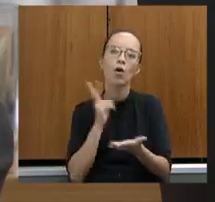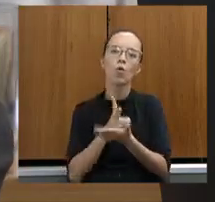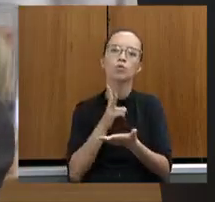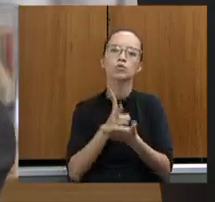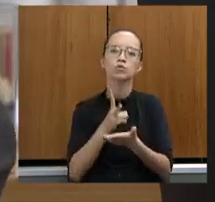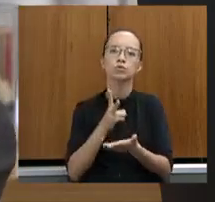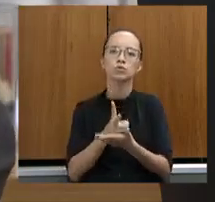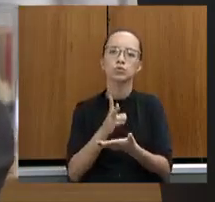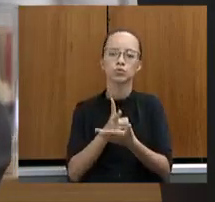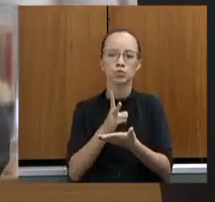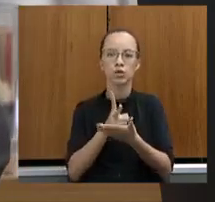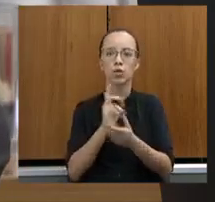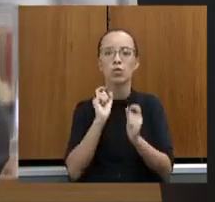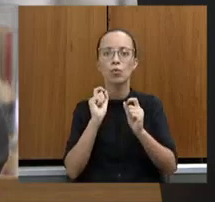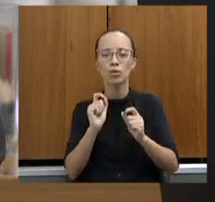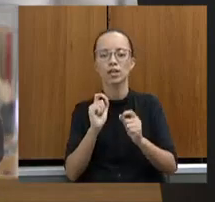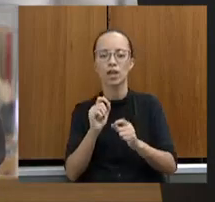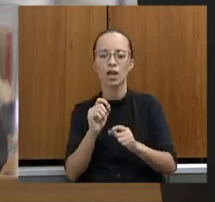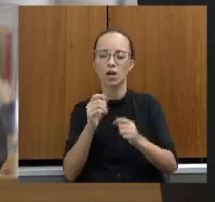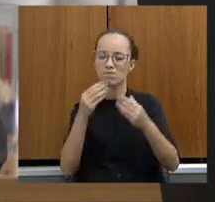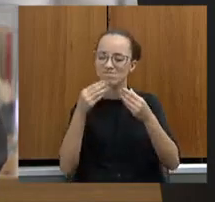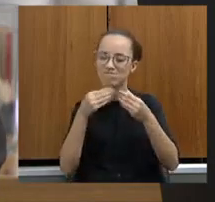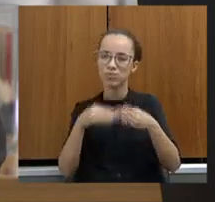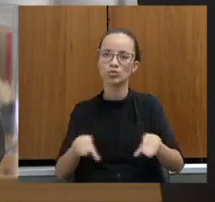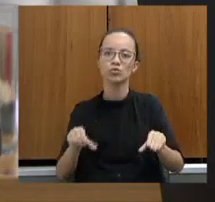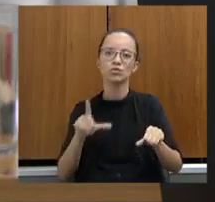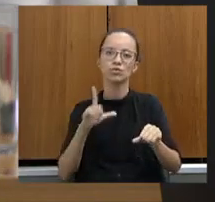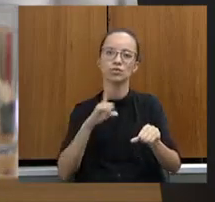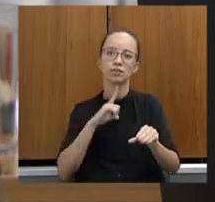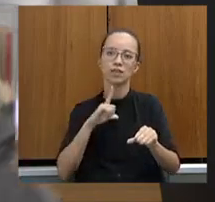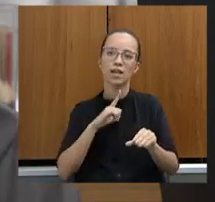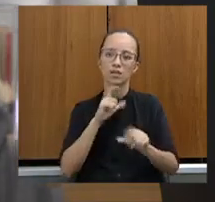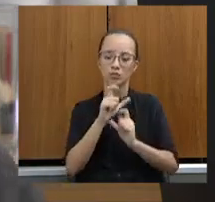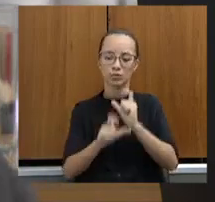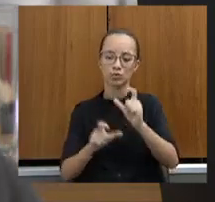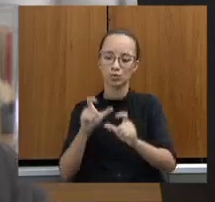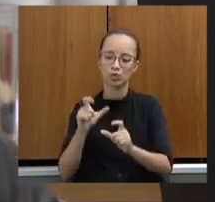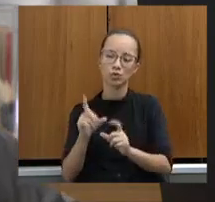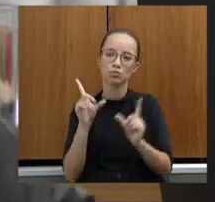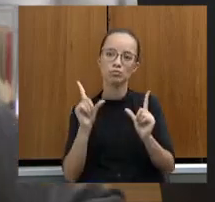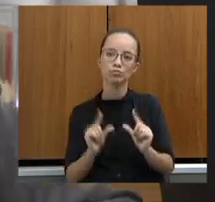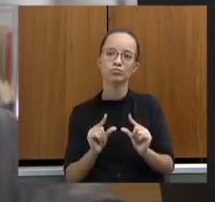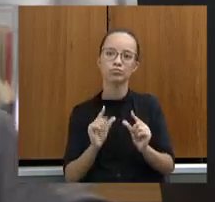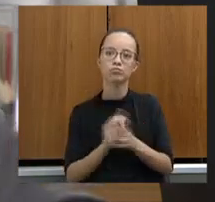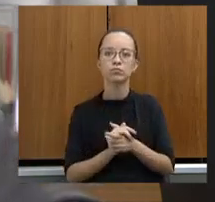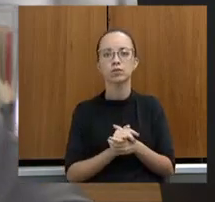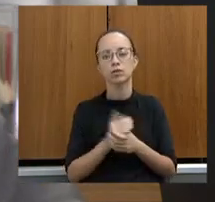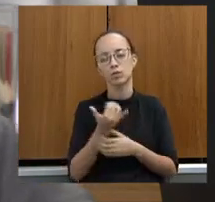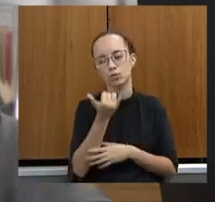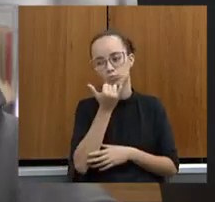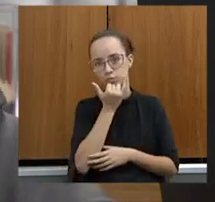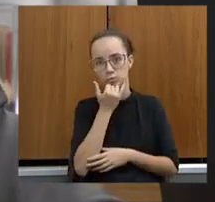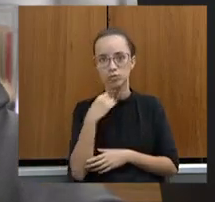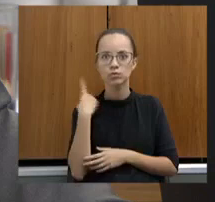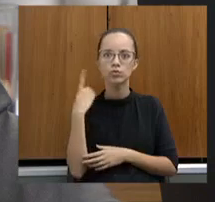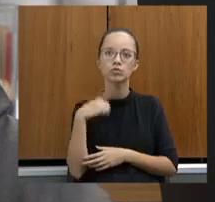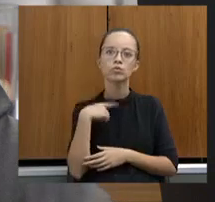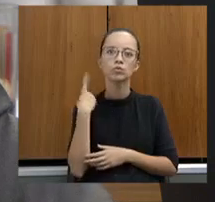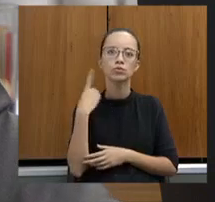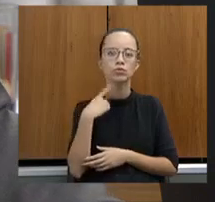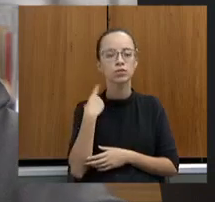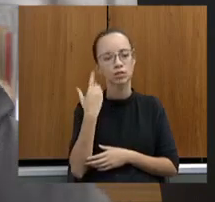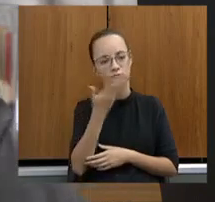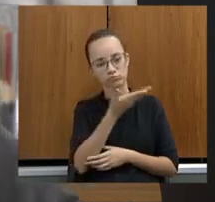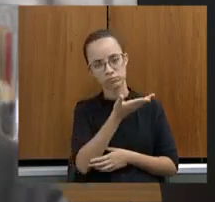instituição mais prejudicada na questão do efetivo peço desculpa aos meus colegas deputados e deputados pela delonga ao